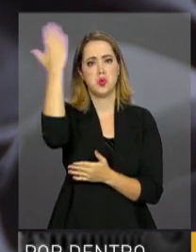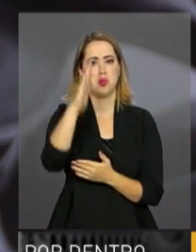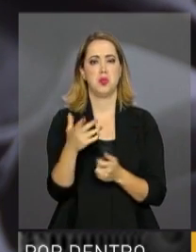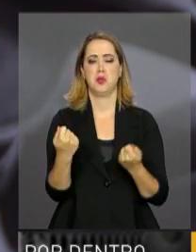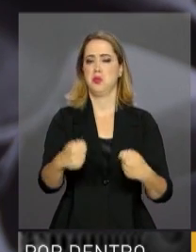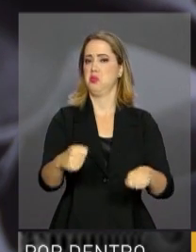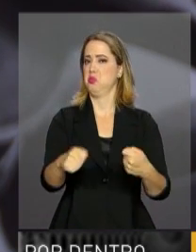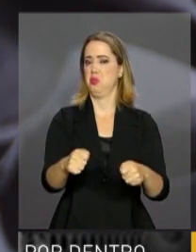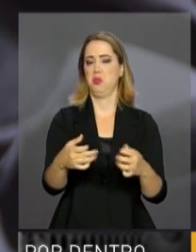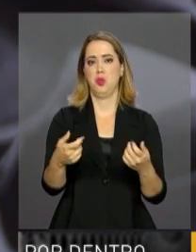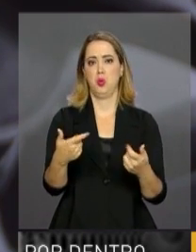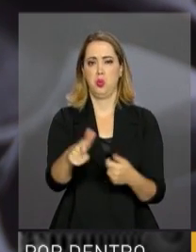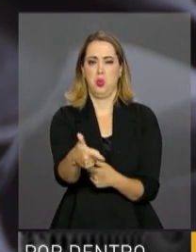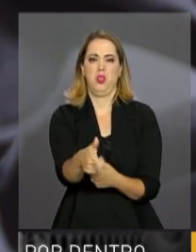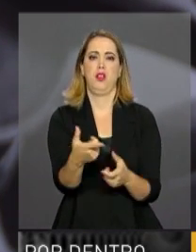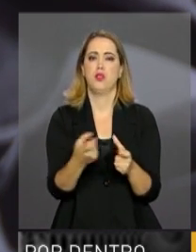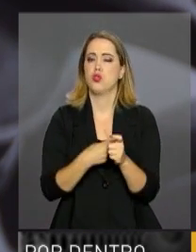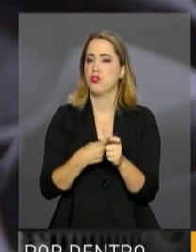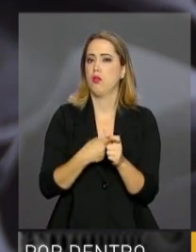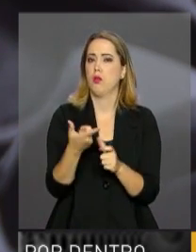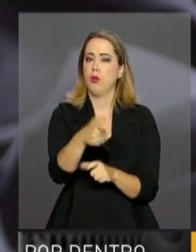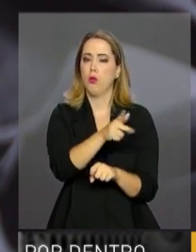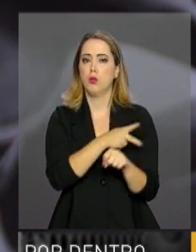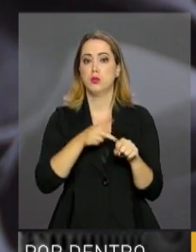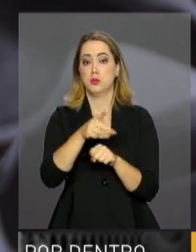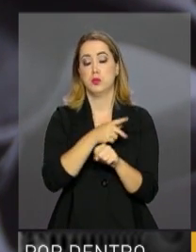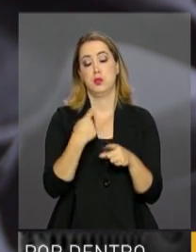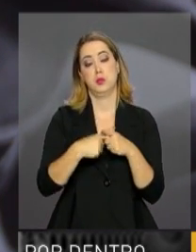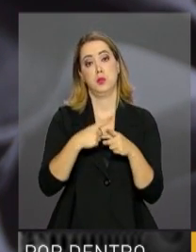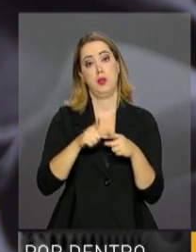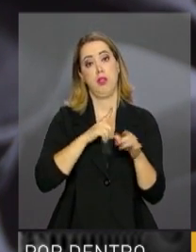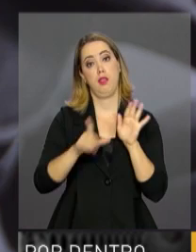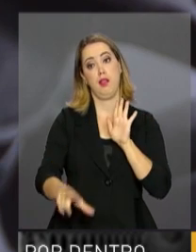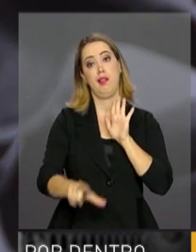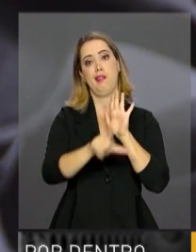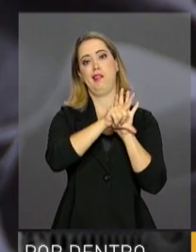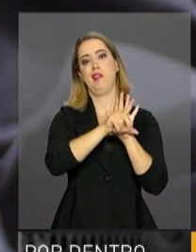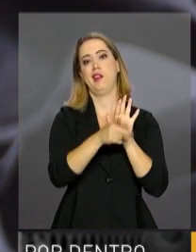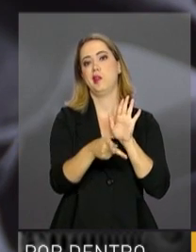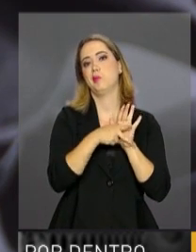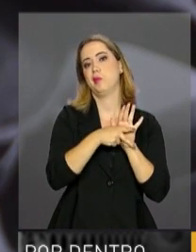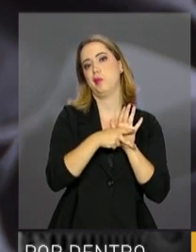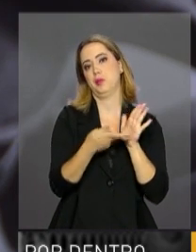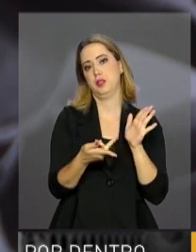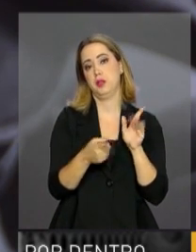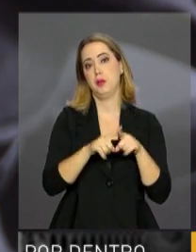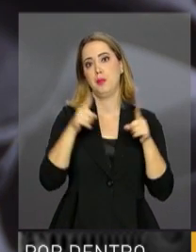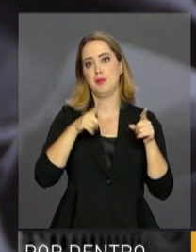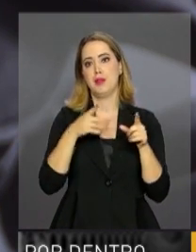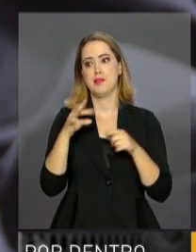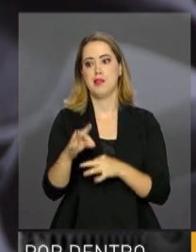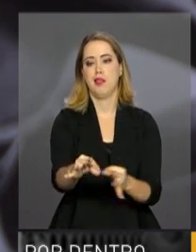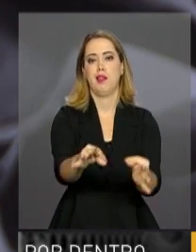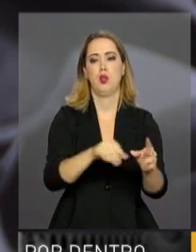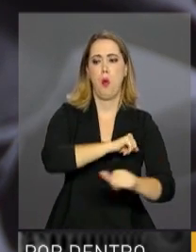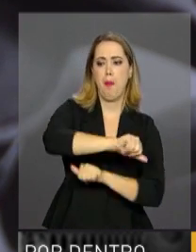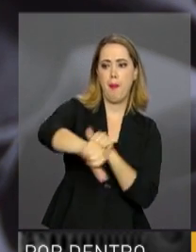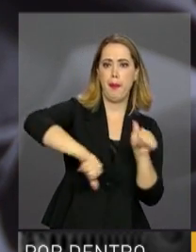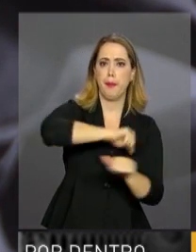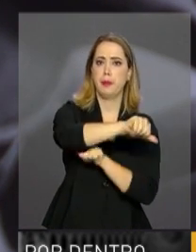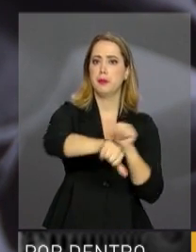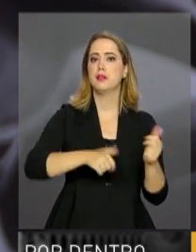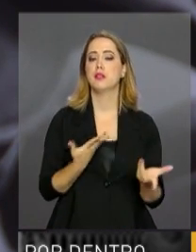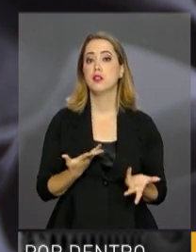país, graças àquela Lei Geral. Mas a tecnologia muda muito rápido. E essa lei geral,